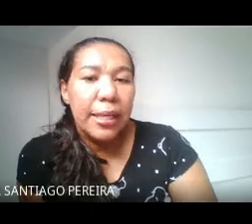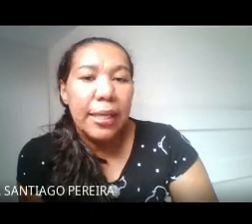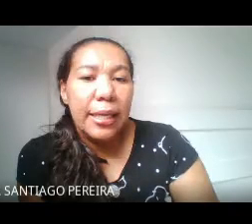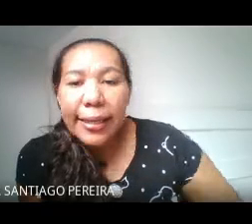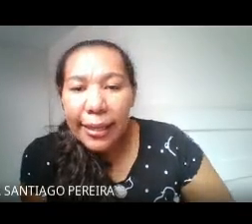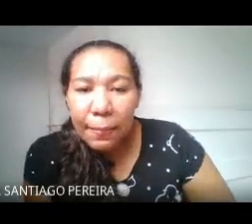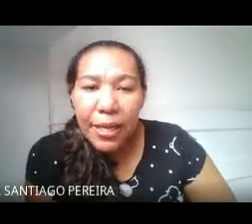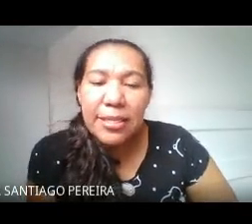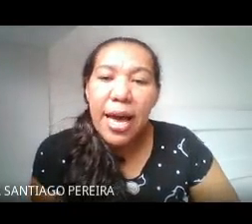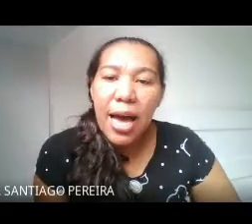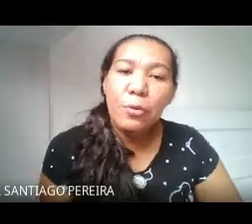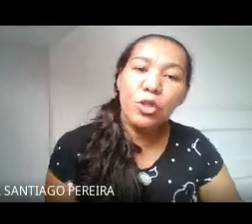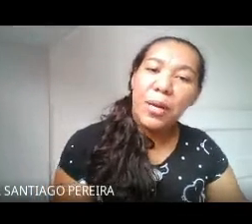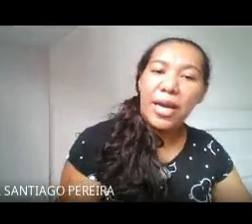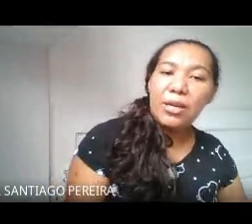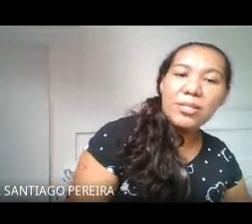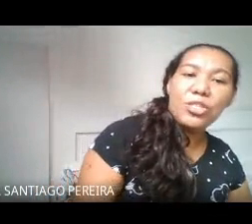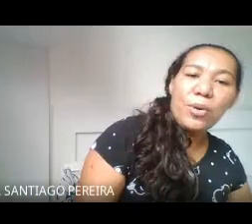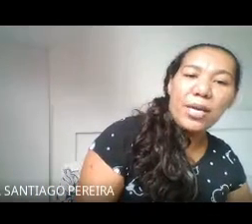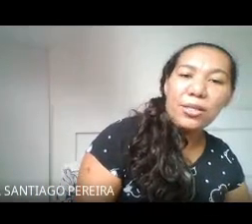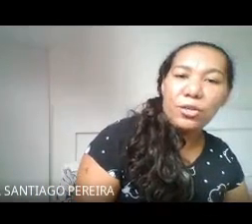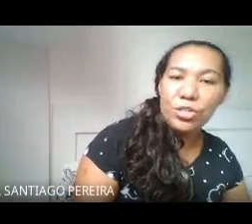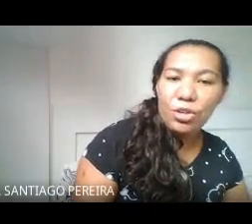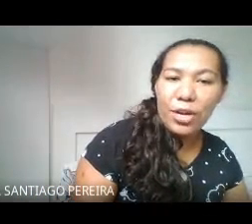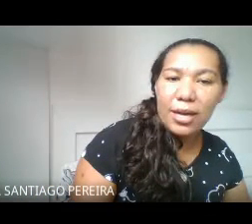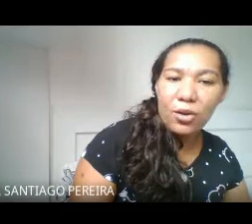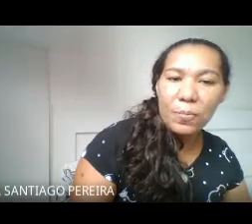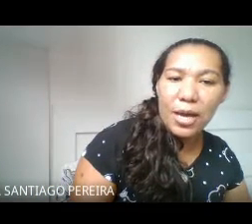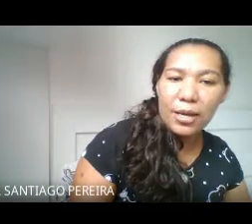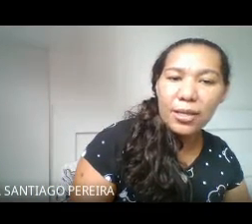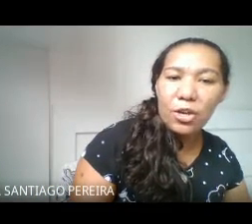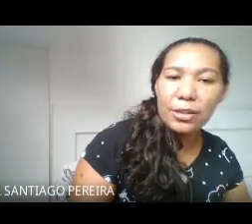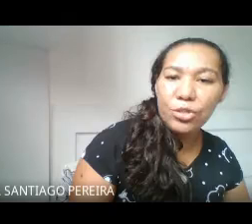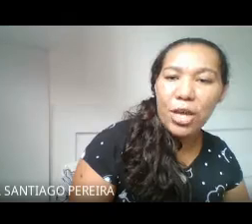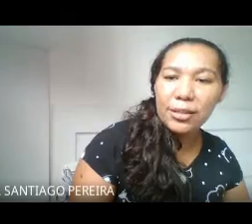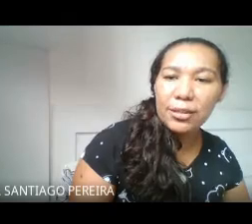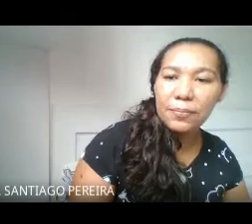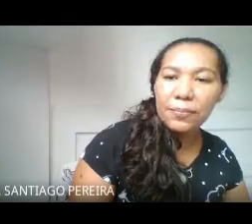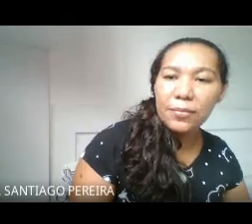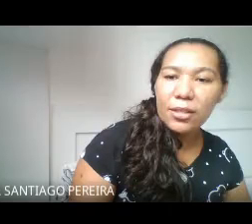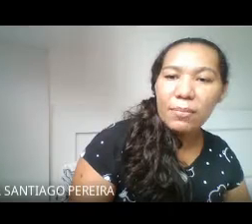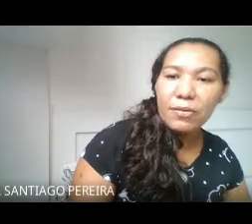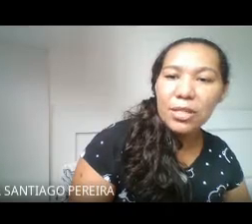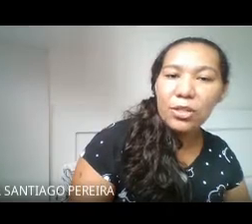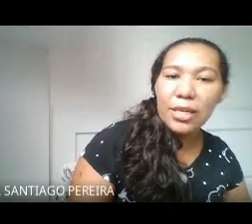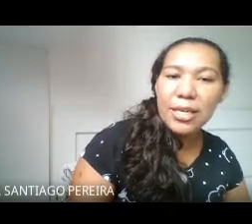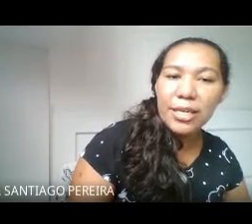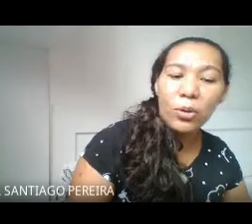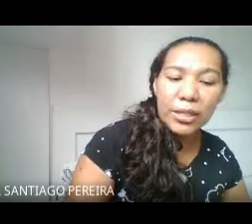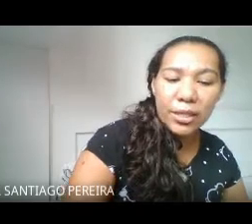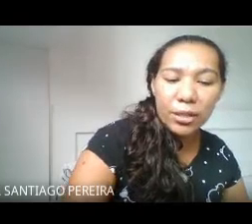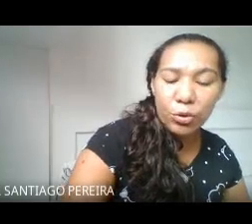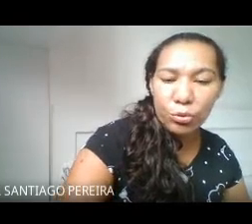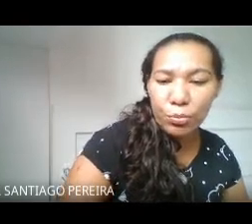direitinho. E para encerrarmos, para quem não assistiu ainda, ó, deixa eu colocar, copiar aqui e colar no chat para vocês anotarem. Esse